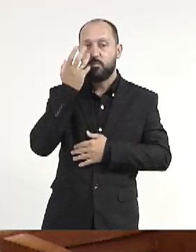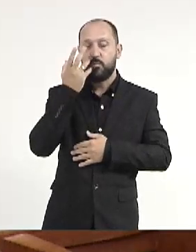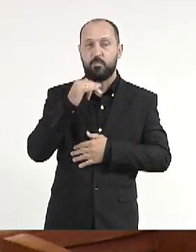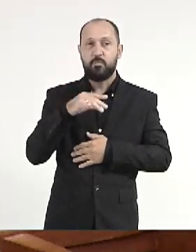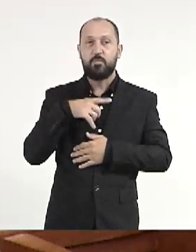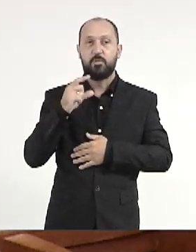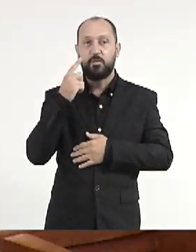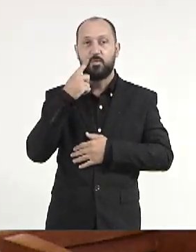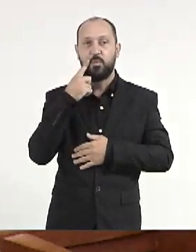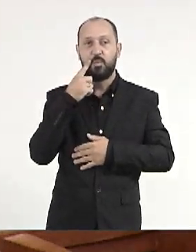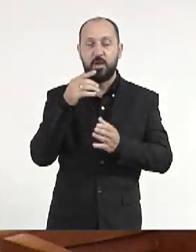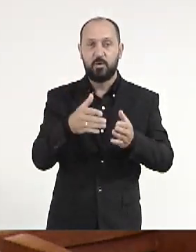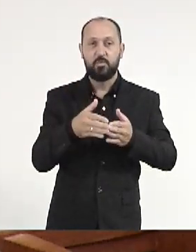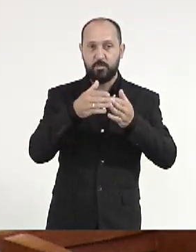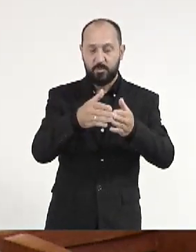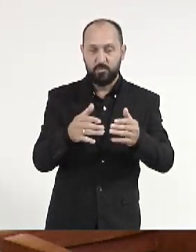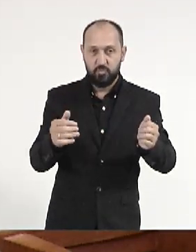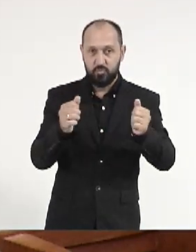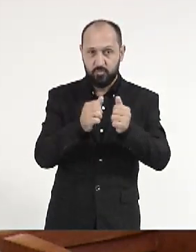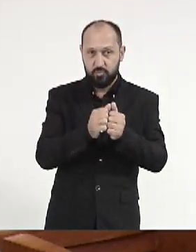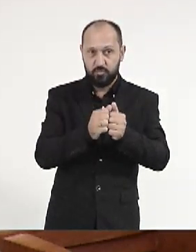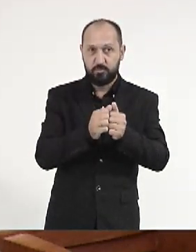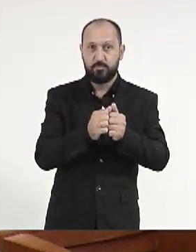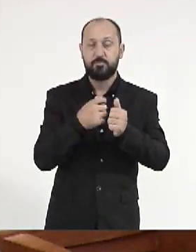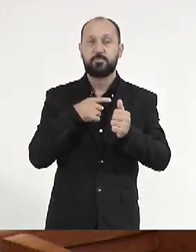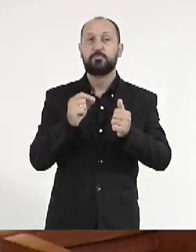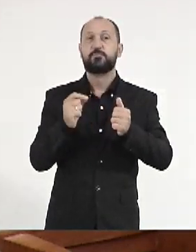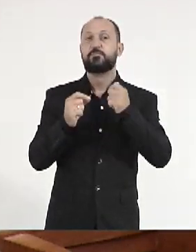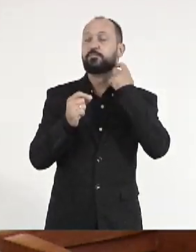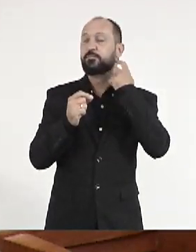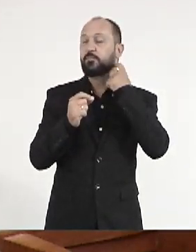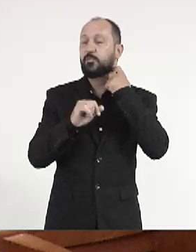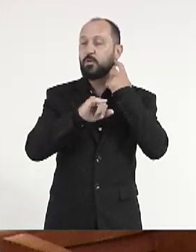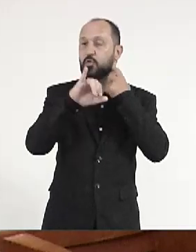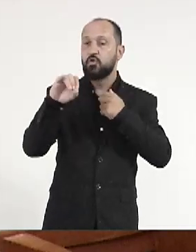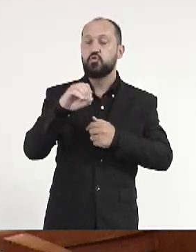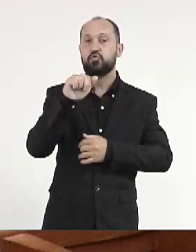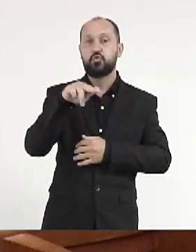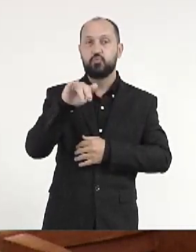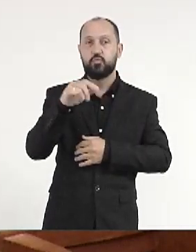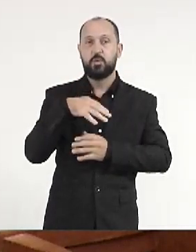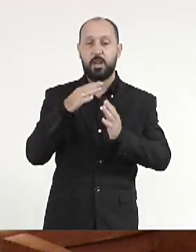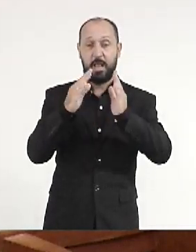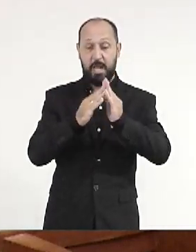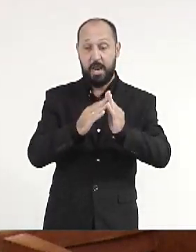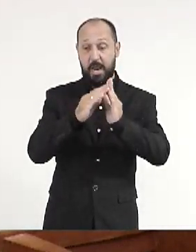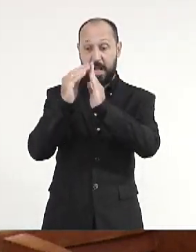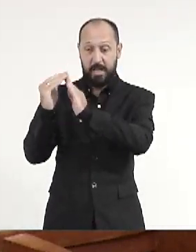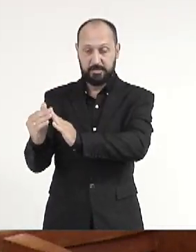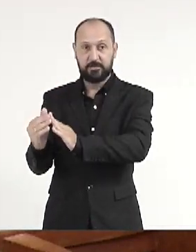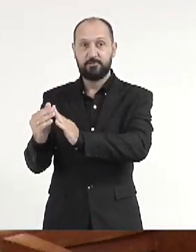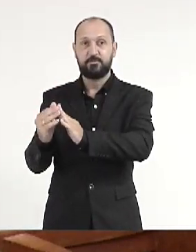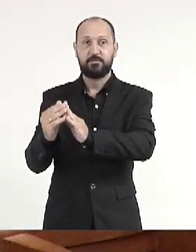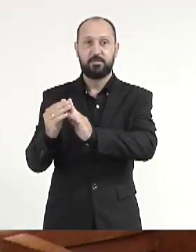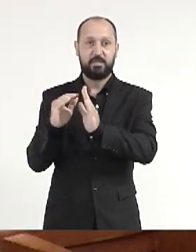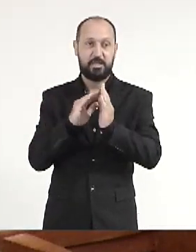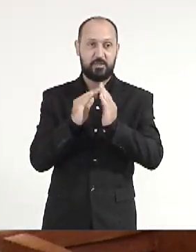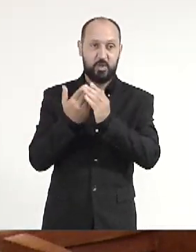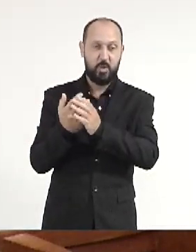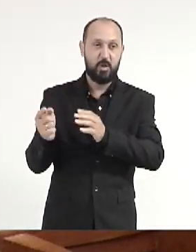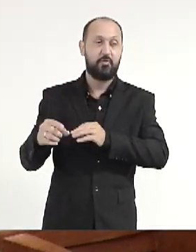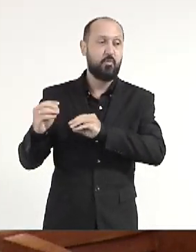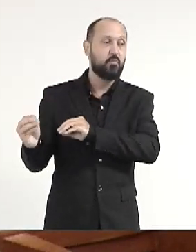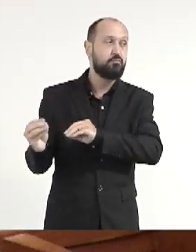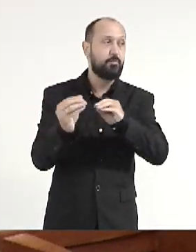crianças, colocaram num barco, junto com a moradora, Dona Joana, que mora ao lado da escola, e levaram as crianças para